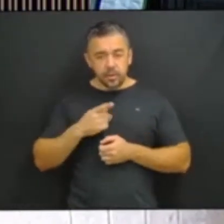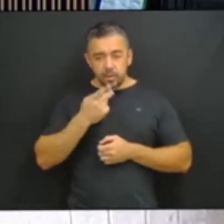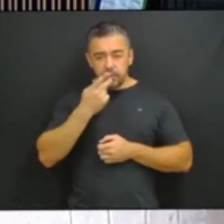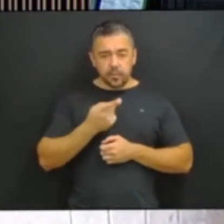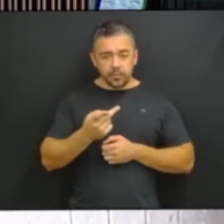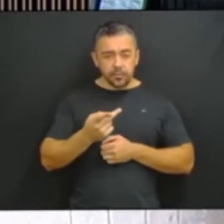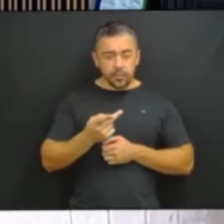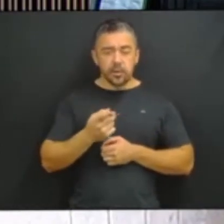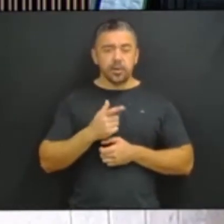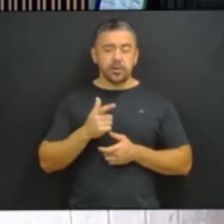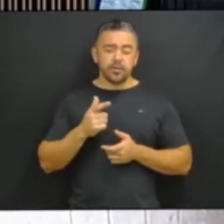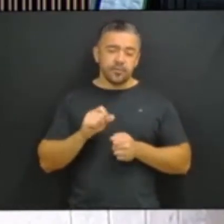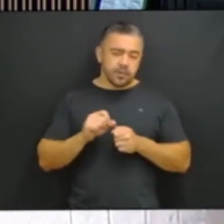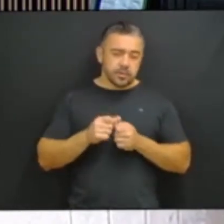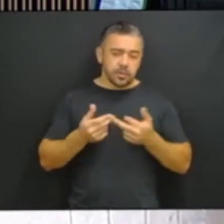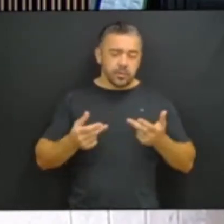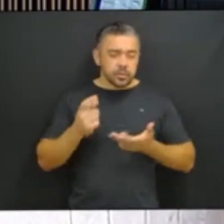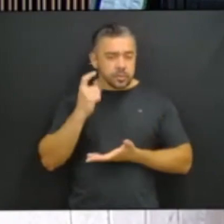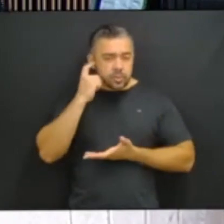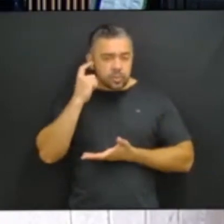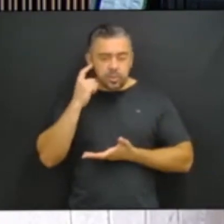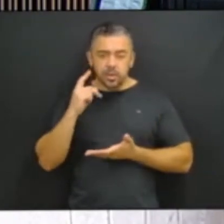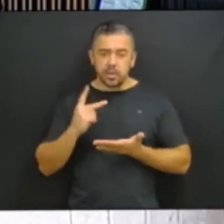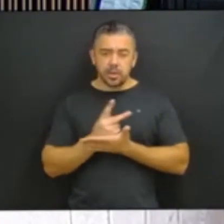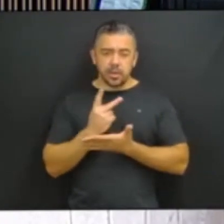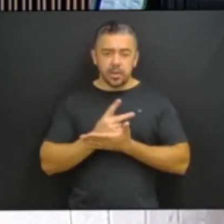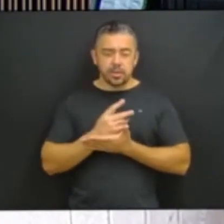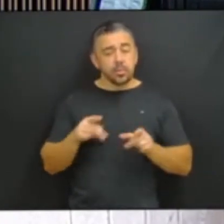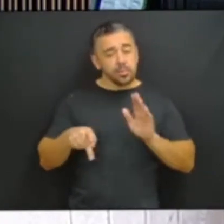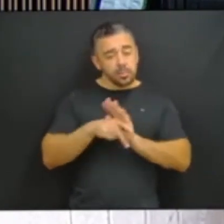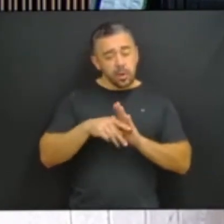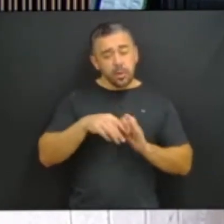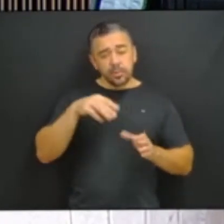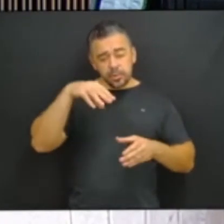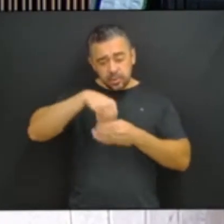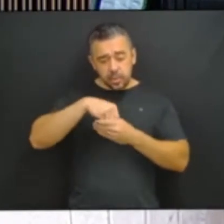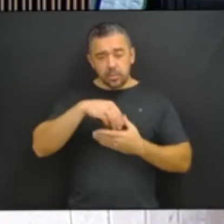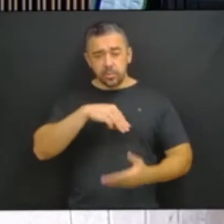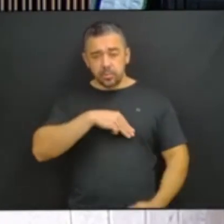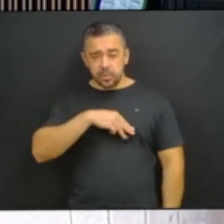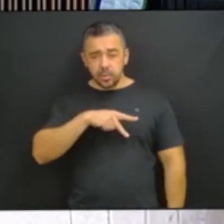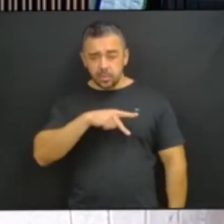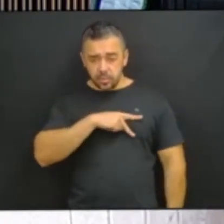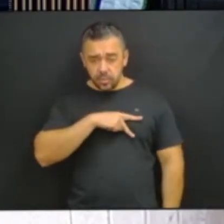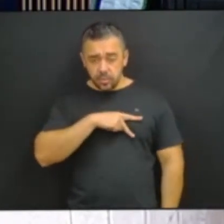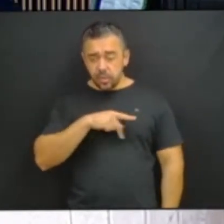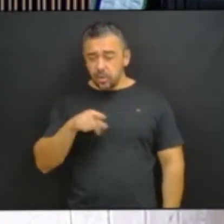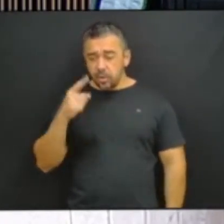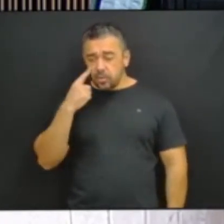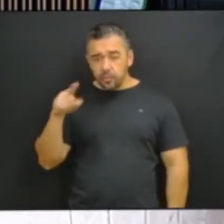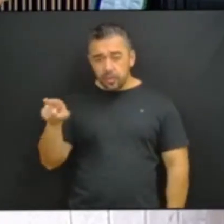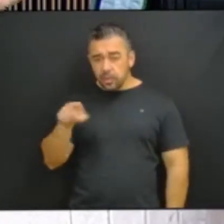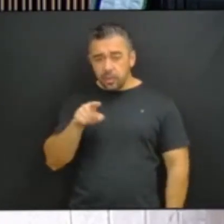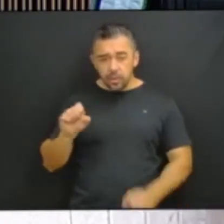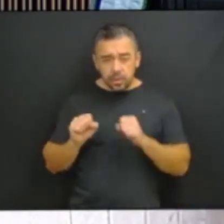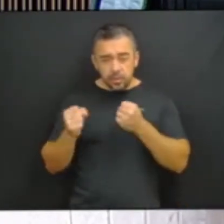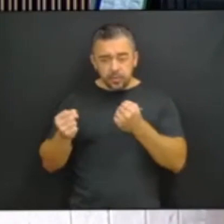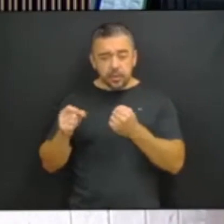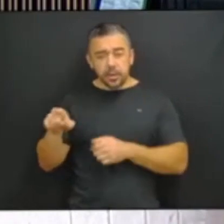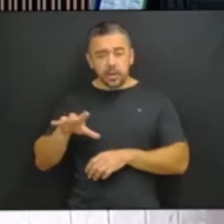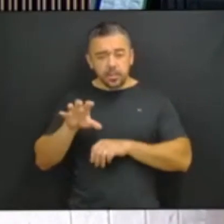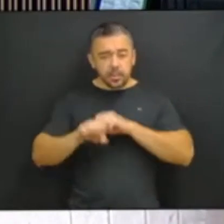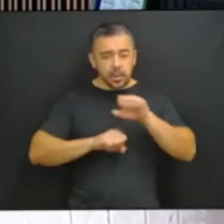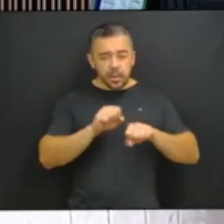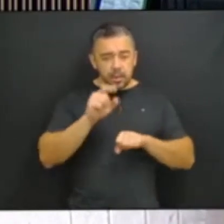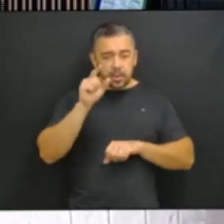colocasse escute legal sem autorização judicial no próprio Ministério Público eu não vi nenhum deles defender que ele se apropriasse